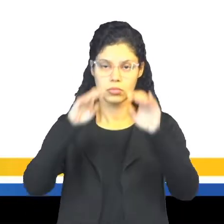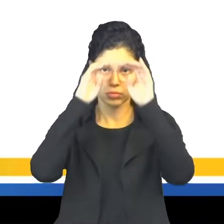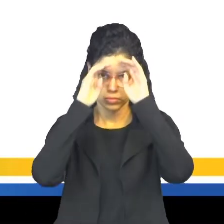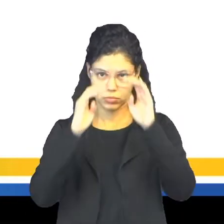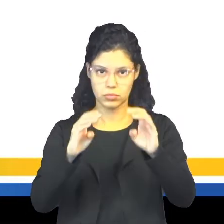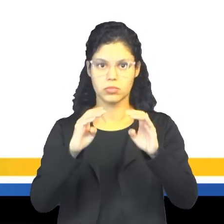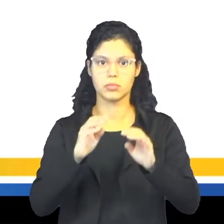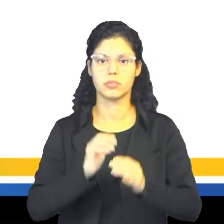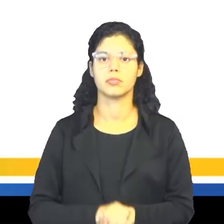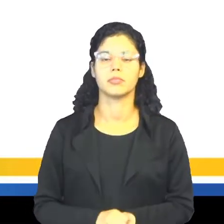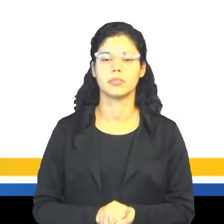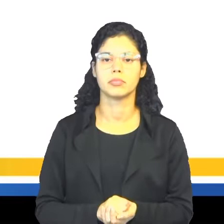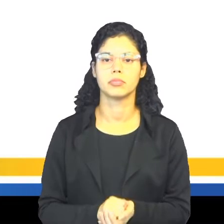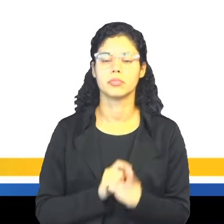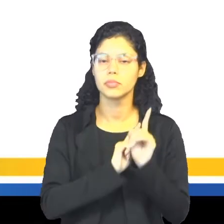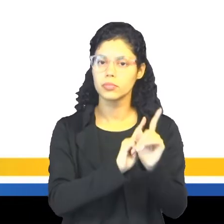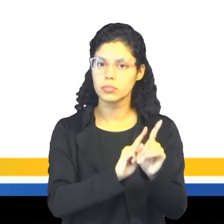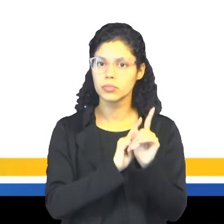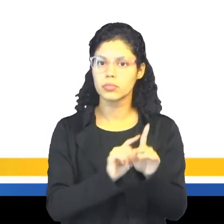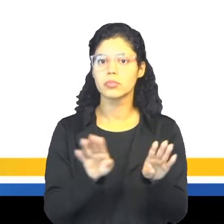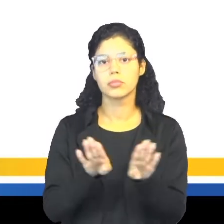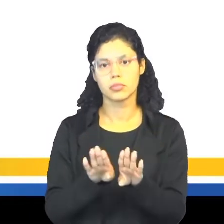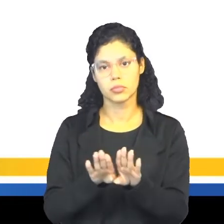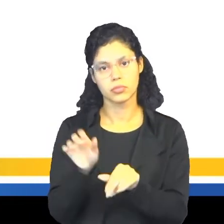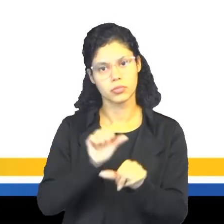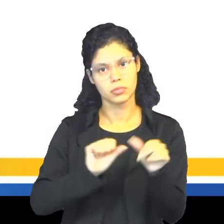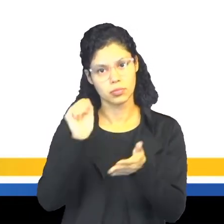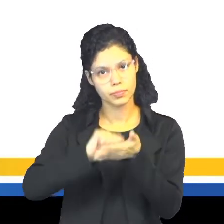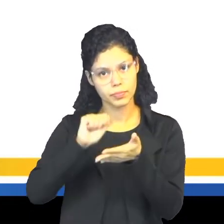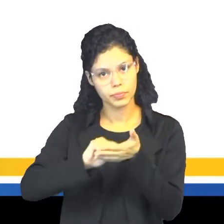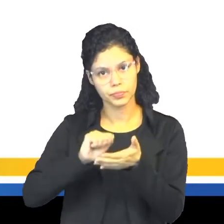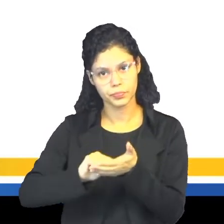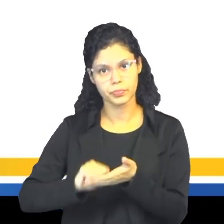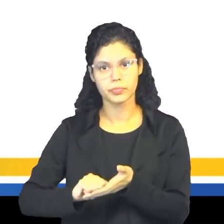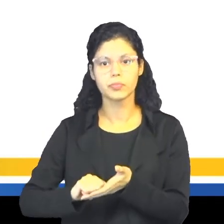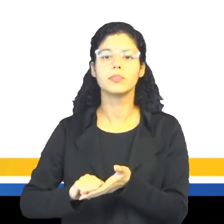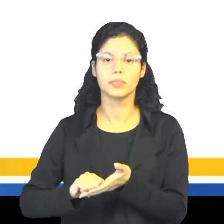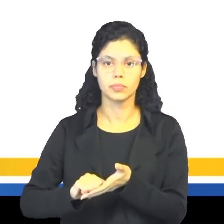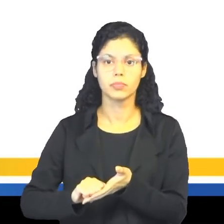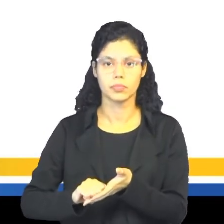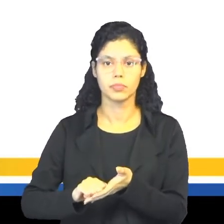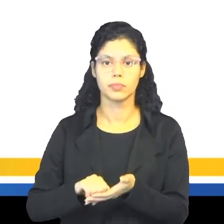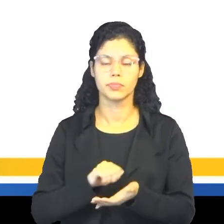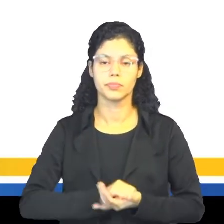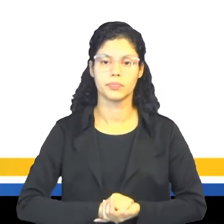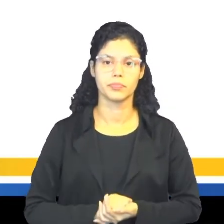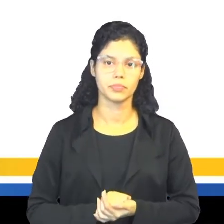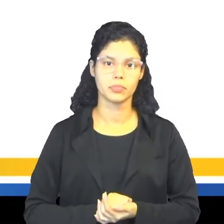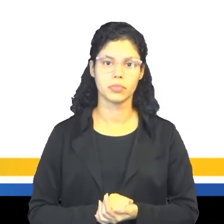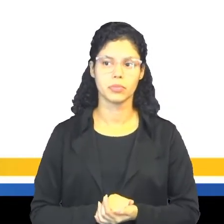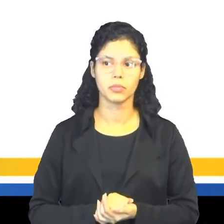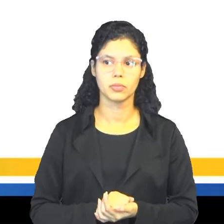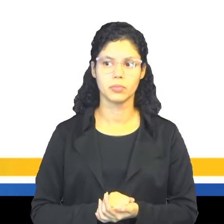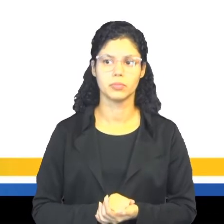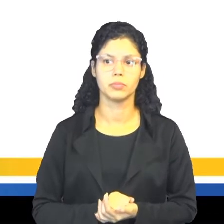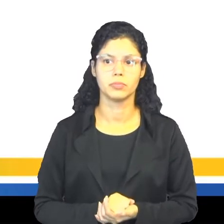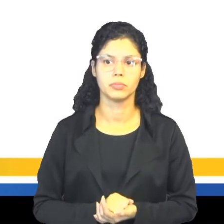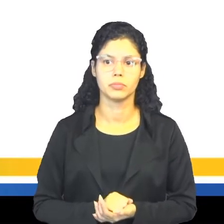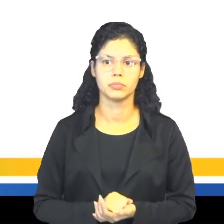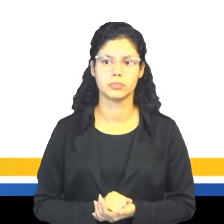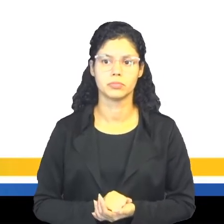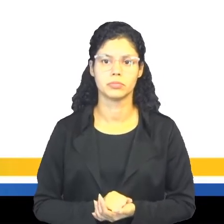é mais de uma e o adjetivo ele acompanha essa alteração também se eu tô falando mais de um meu objetivo também acompanha tá bom